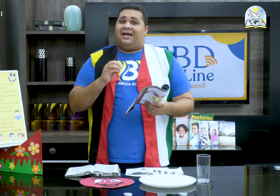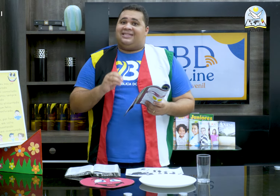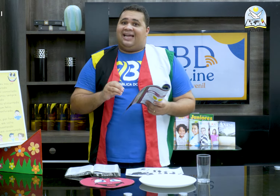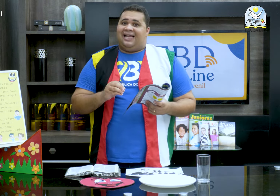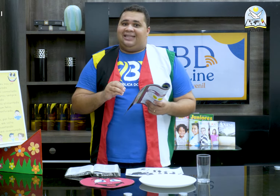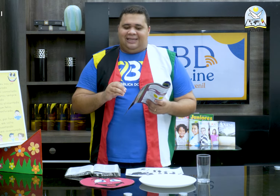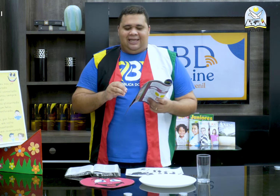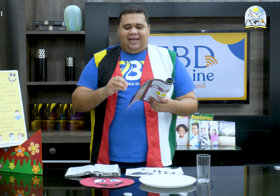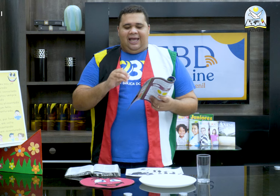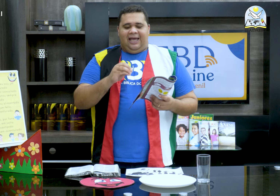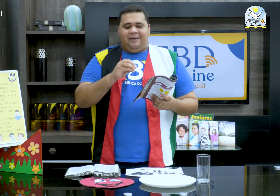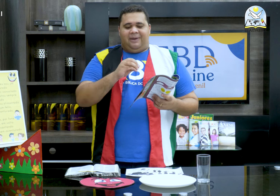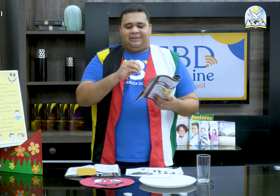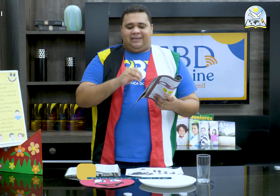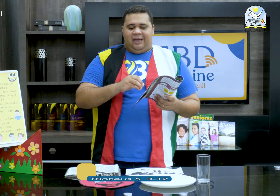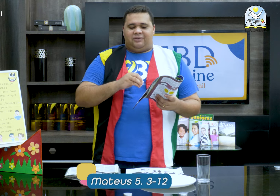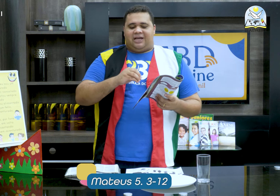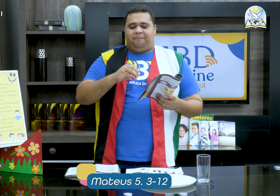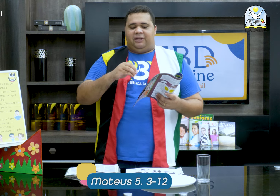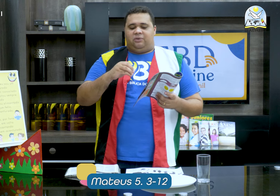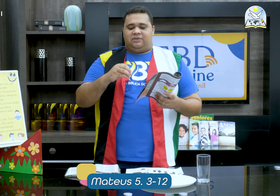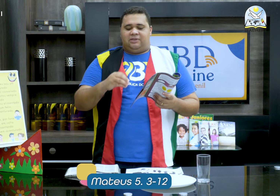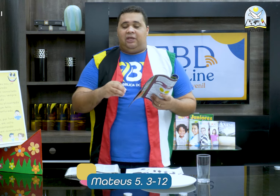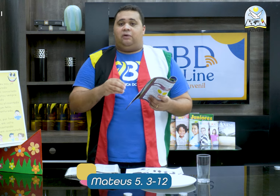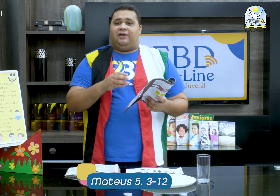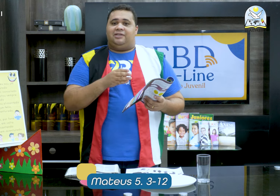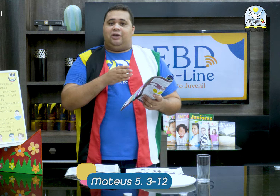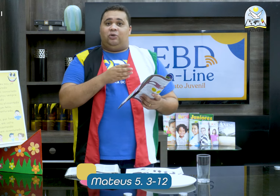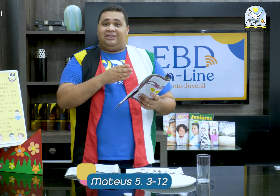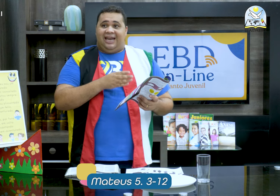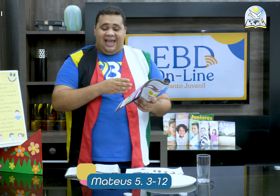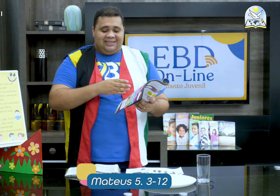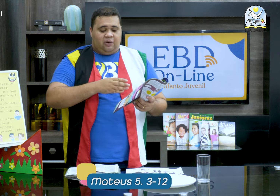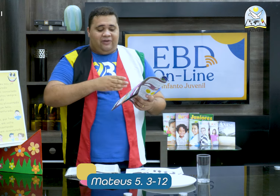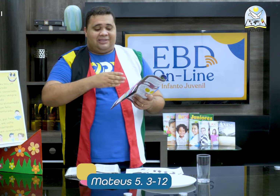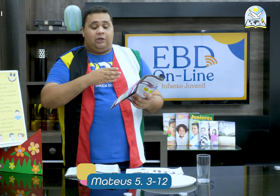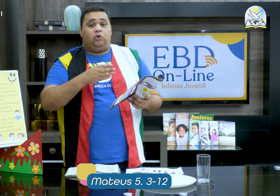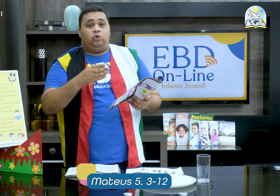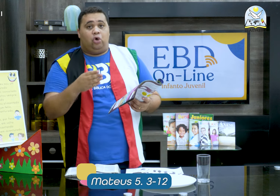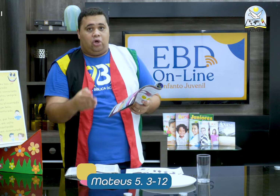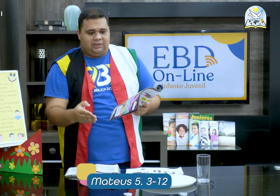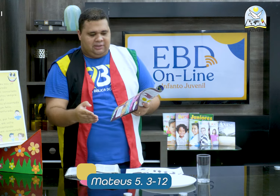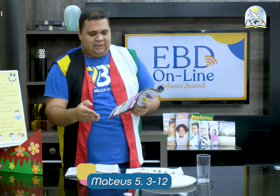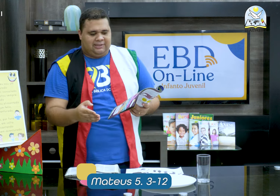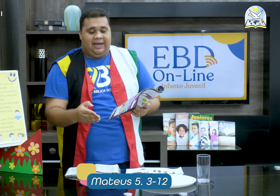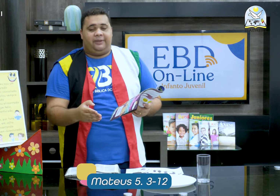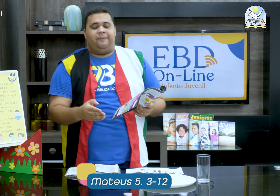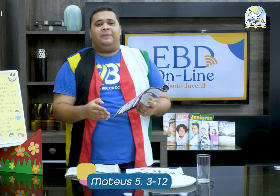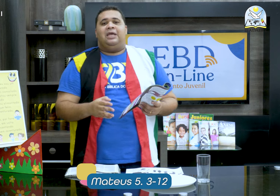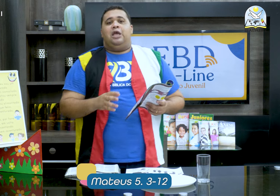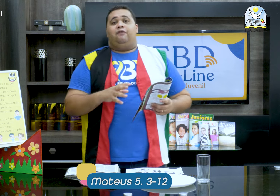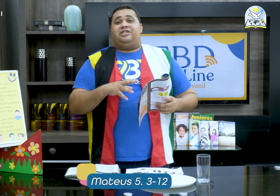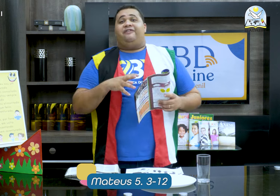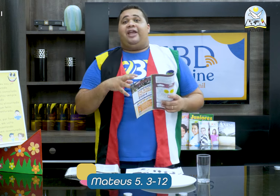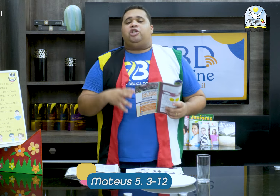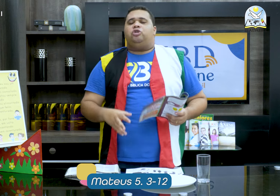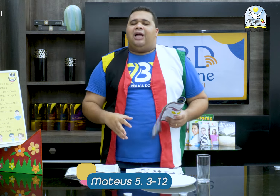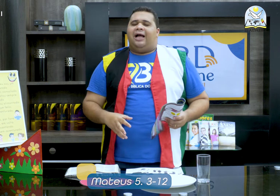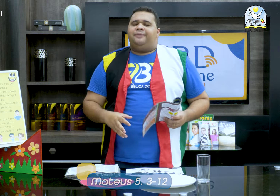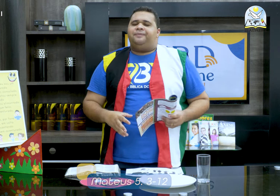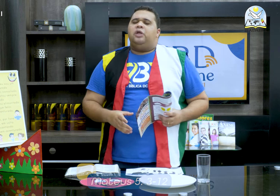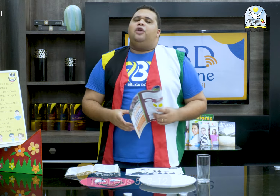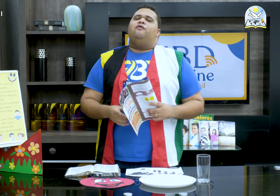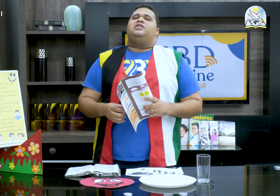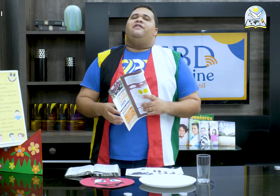está embasada em Mateus Capítulo 5 Versículo 3 ao Versículo 12 tá certo você vai